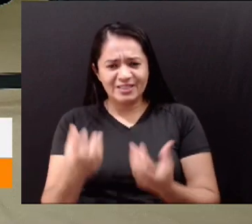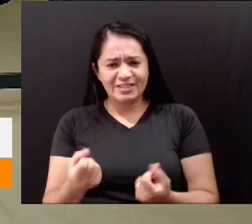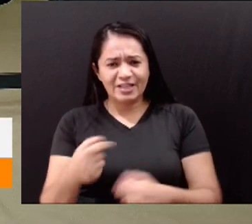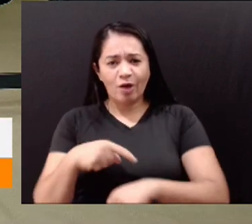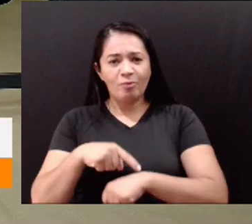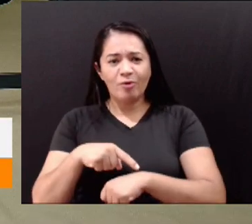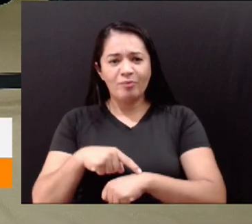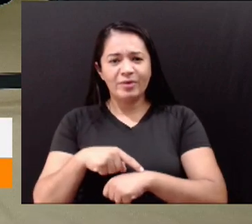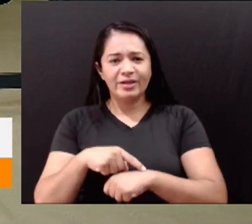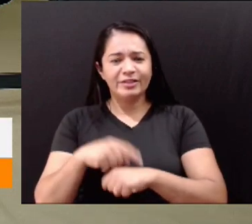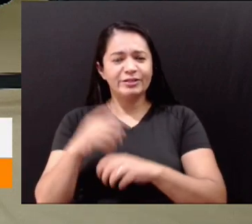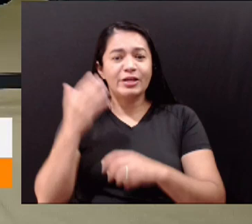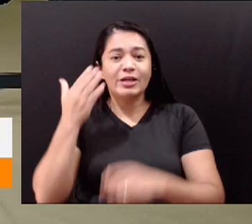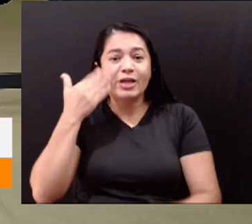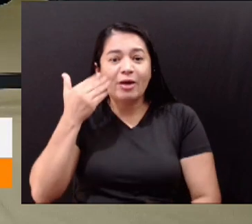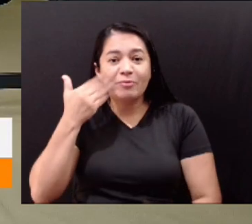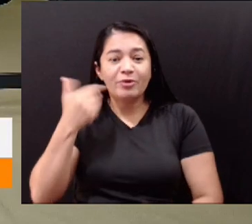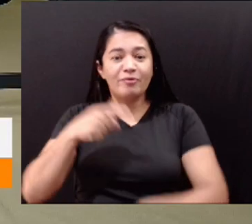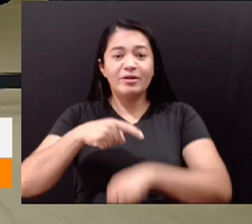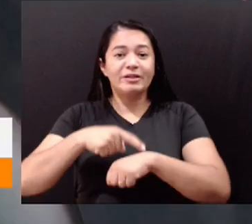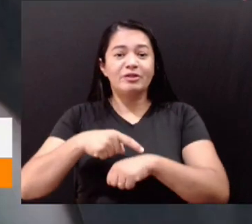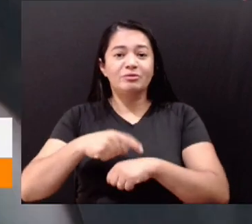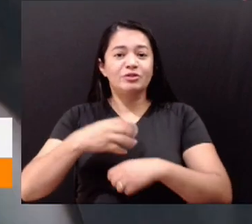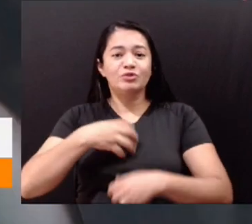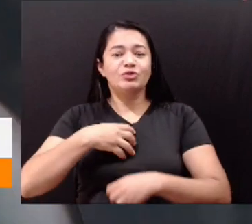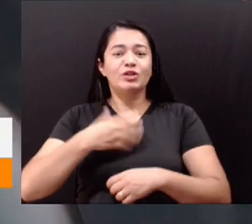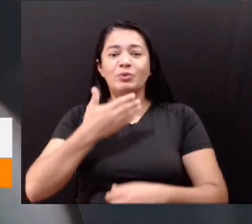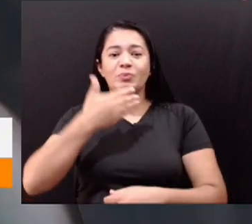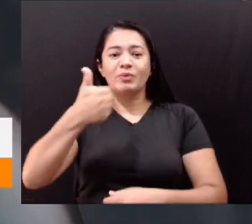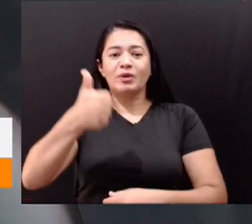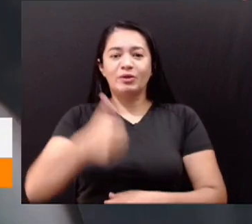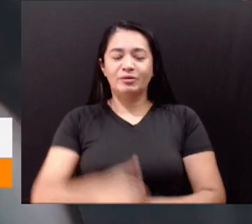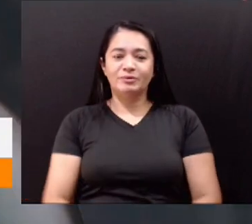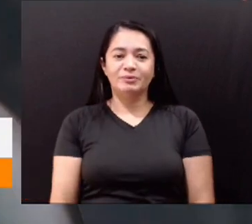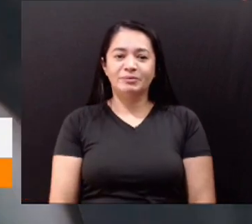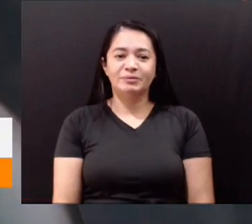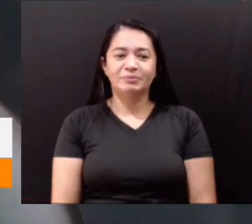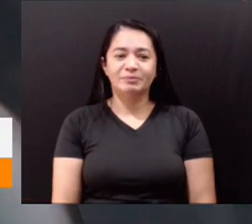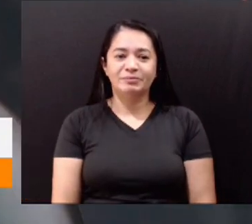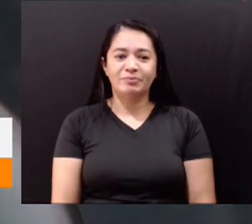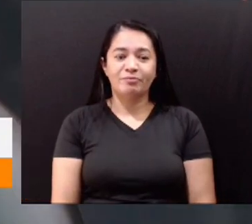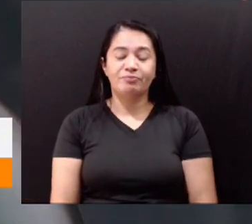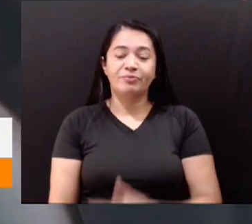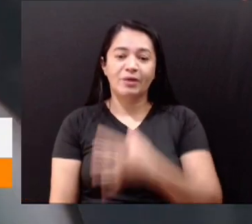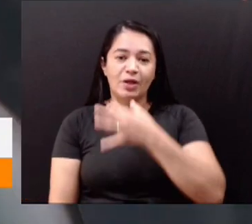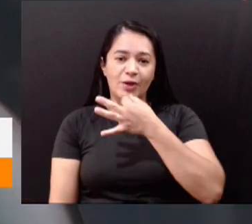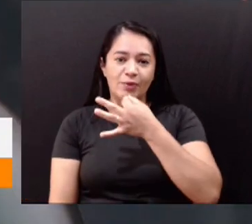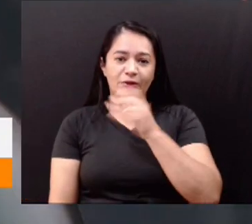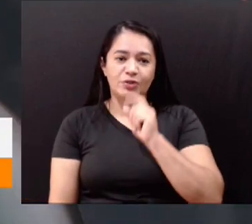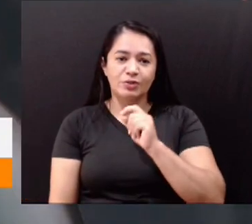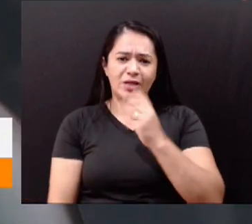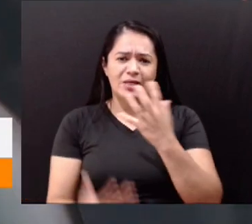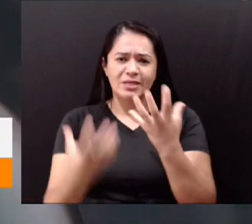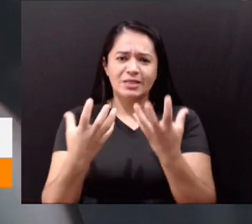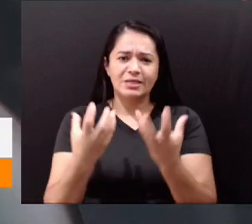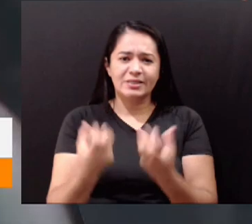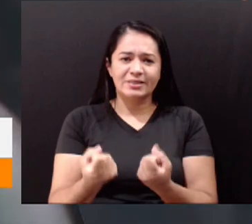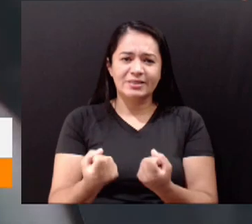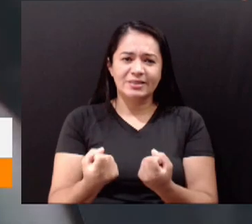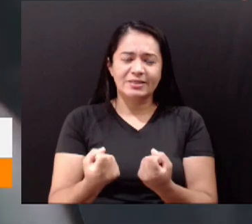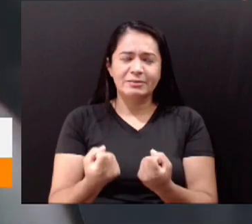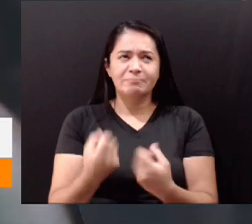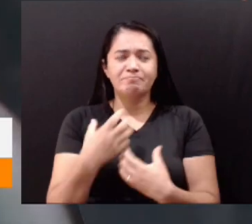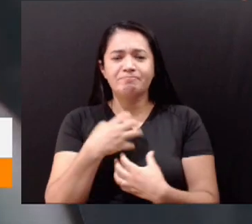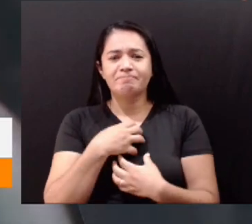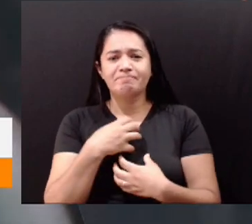desse momento da melhor forma possível. Eu acho que aceitar e ter essa sensação de